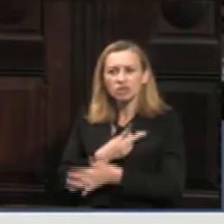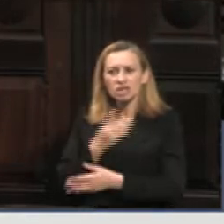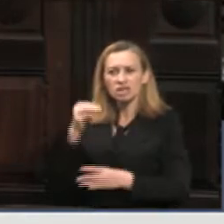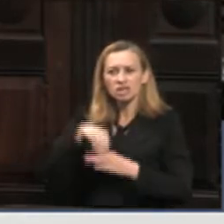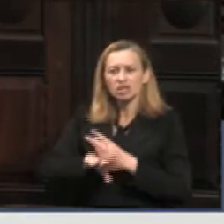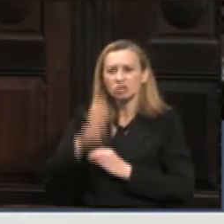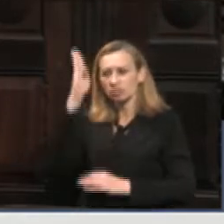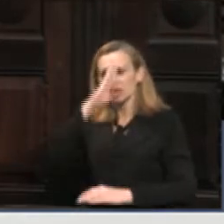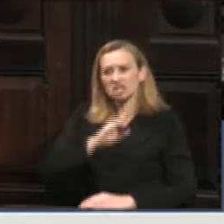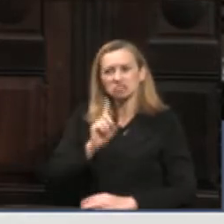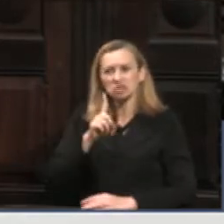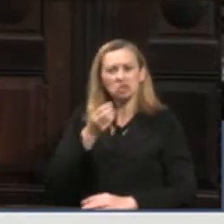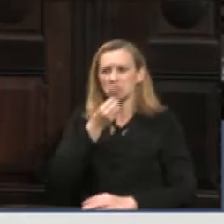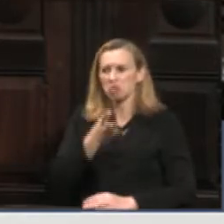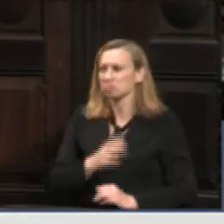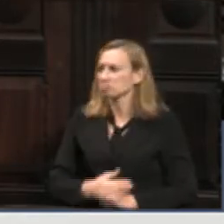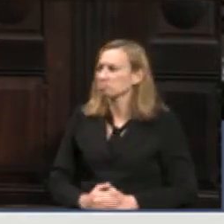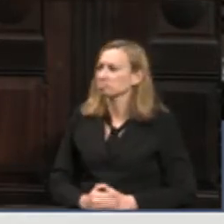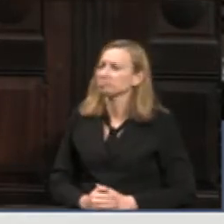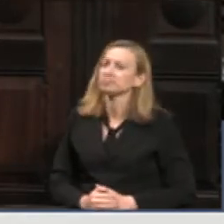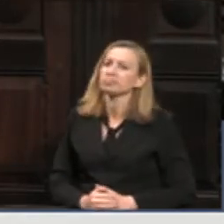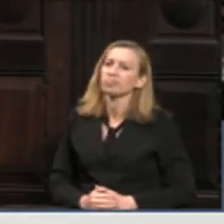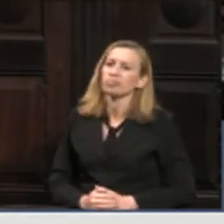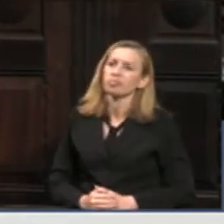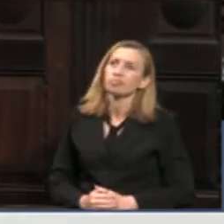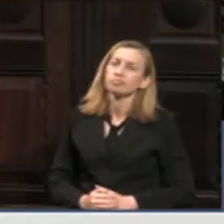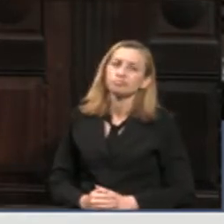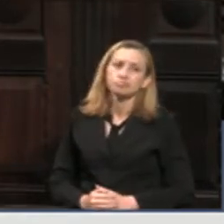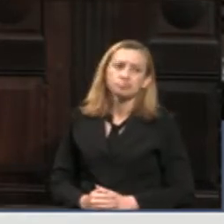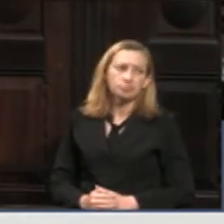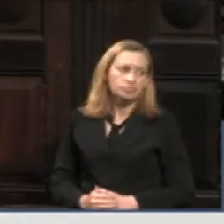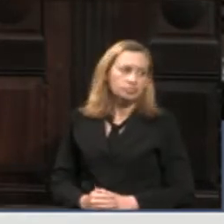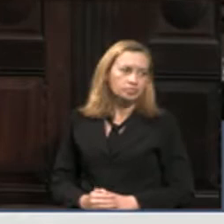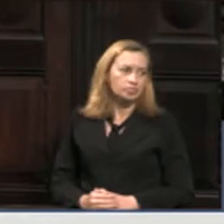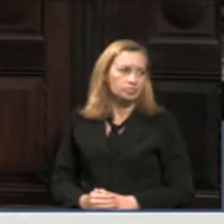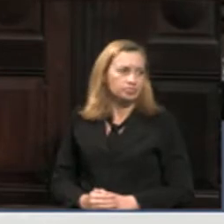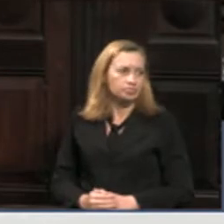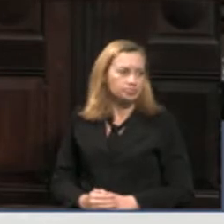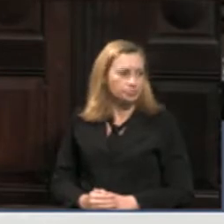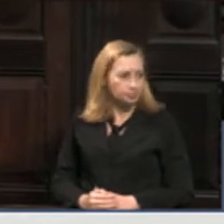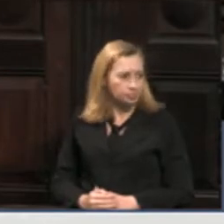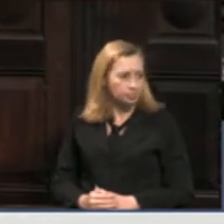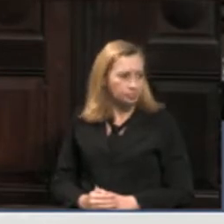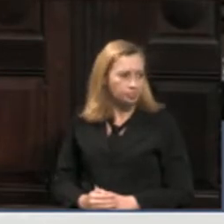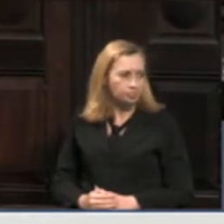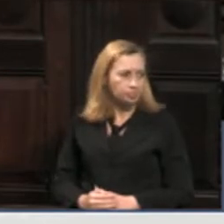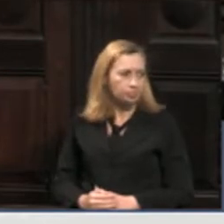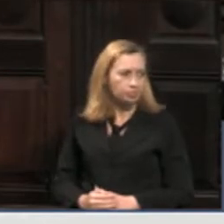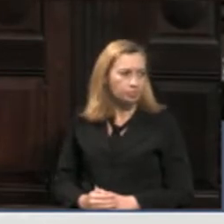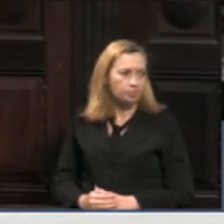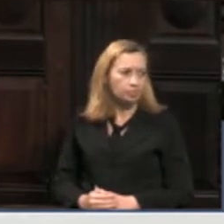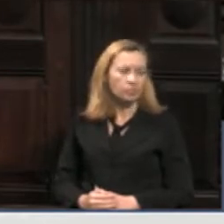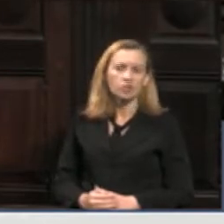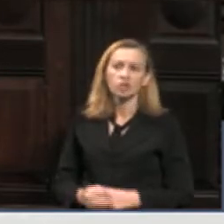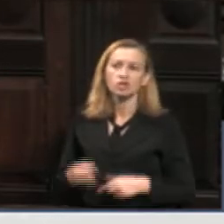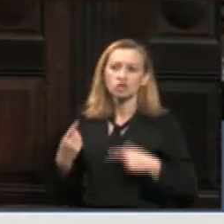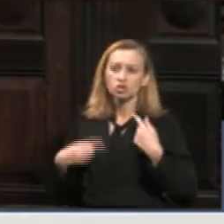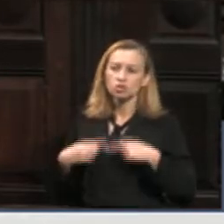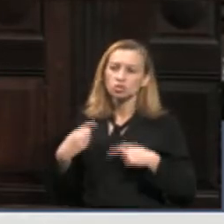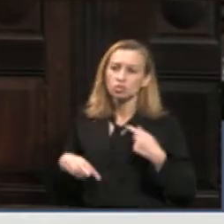nossa sociedade. Como no discurso a gente está conseguindo